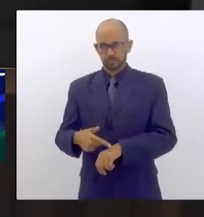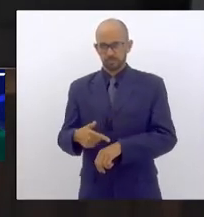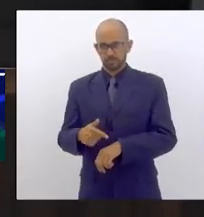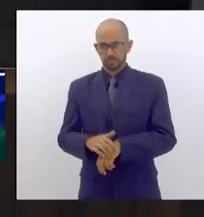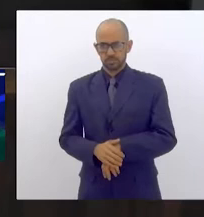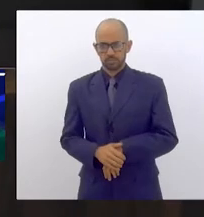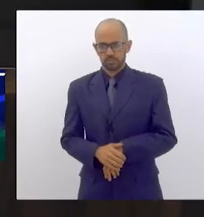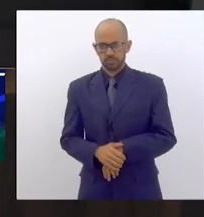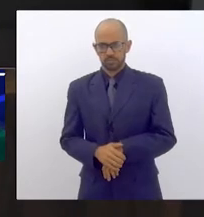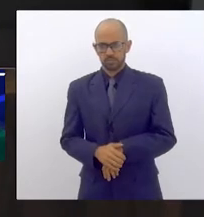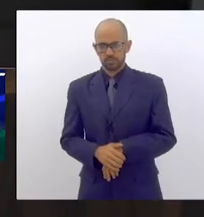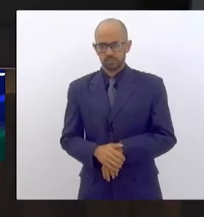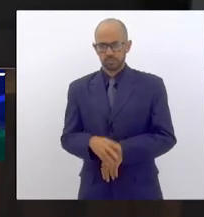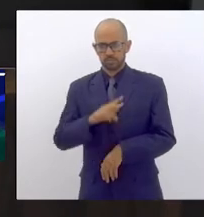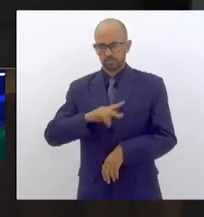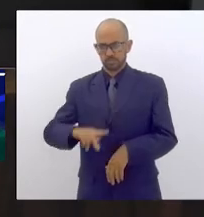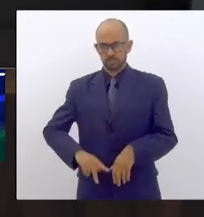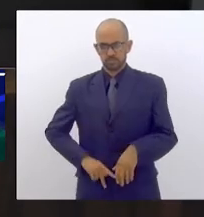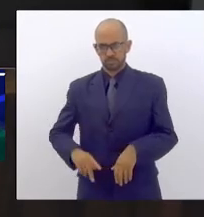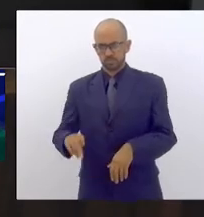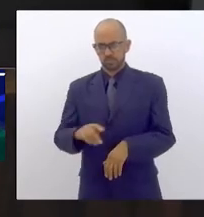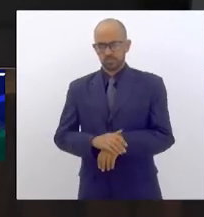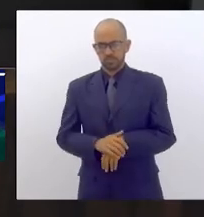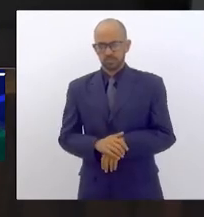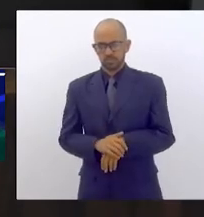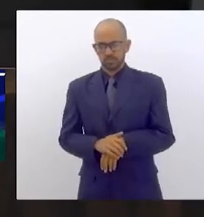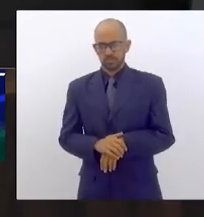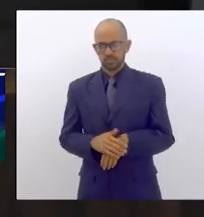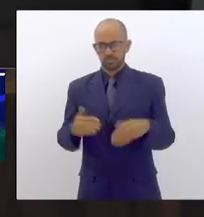presidência, de acordo